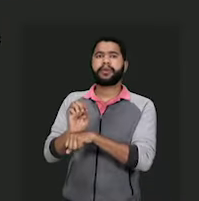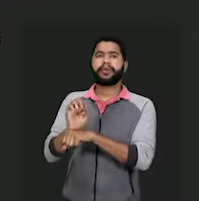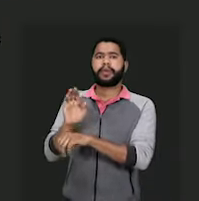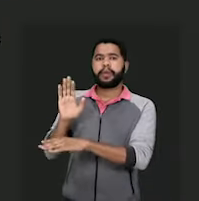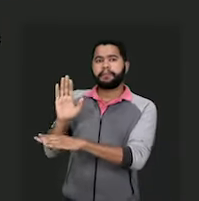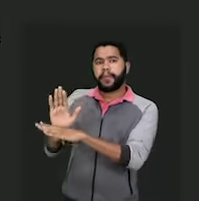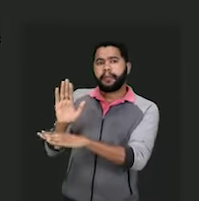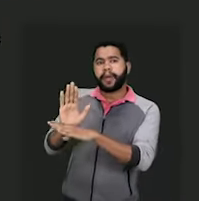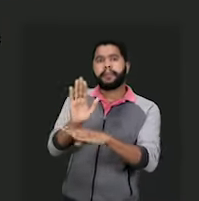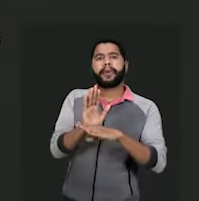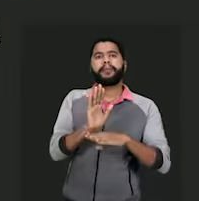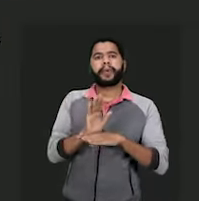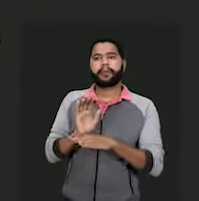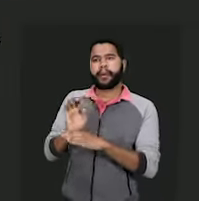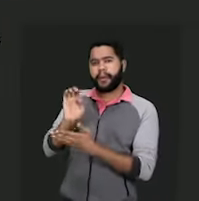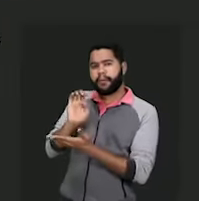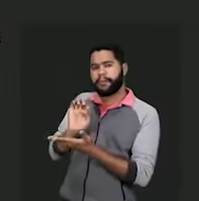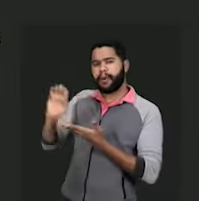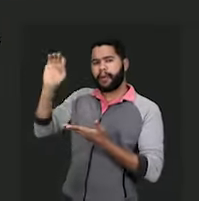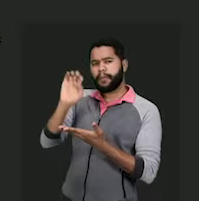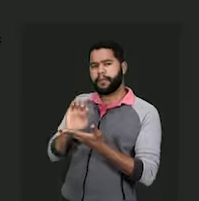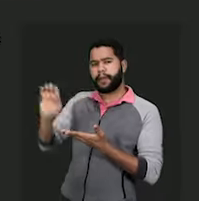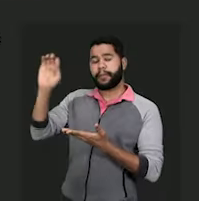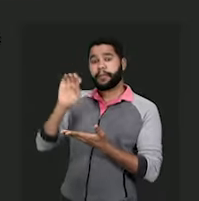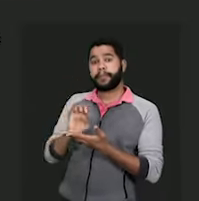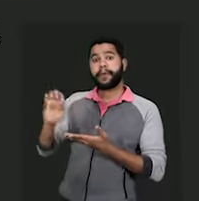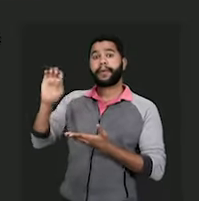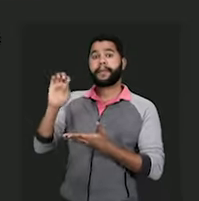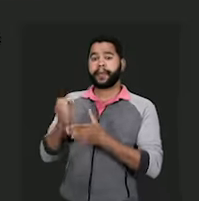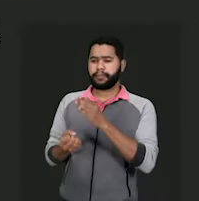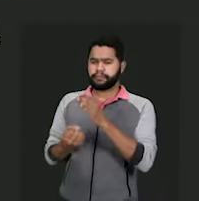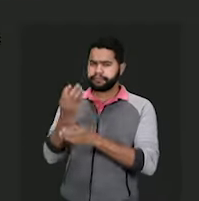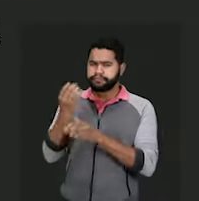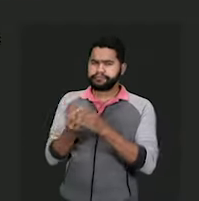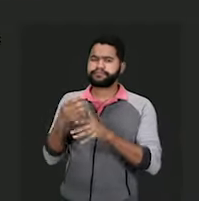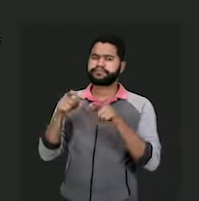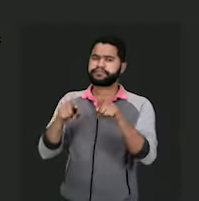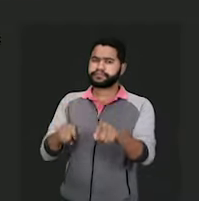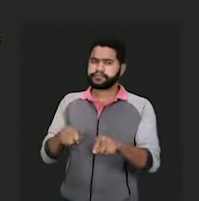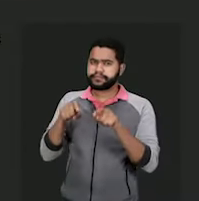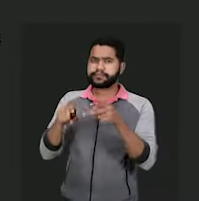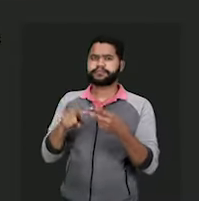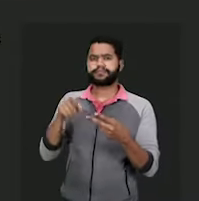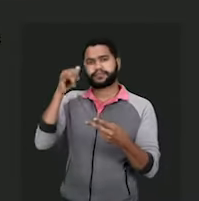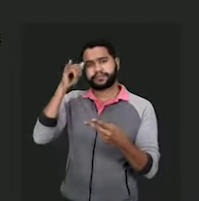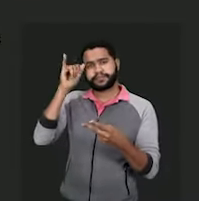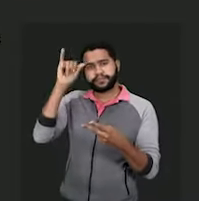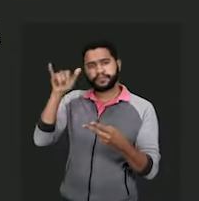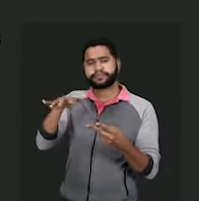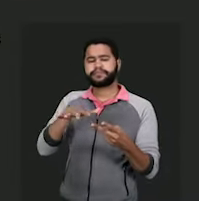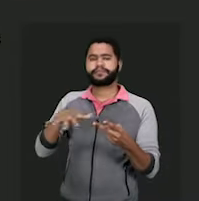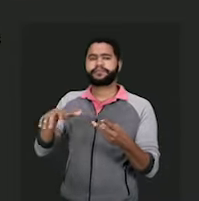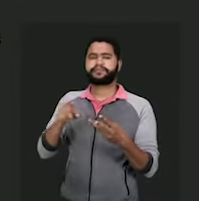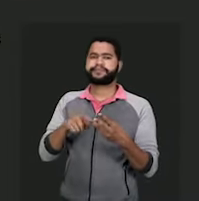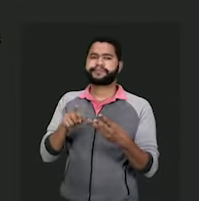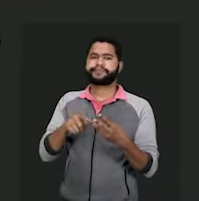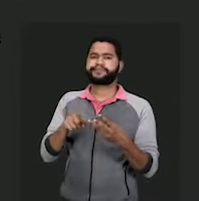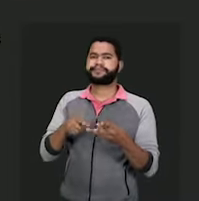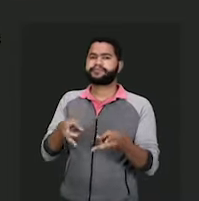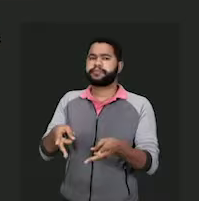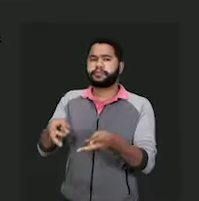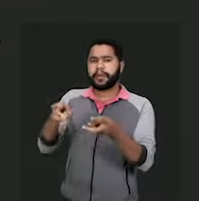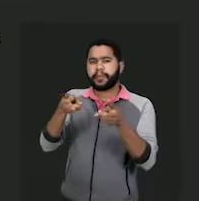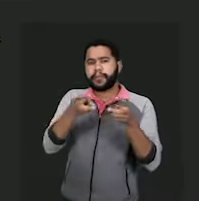contribui com as exportações brasileiras mas como a produção agrícola pecuária extrativismo Industrial